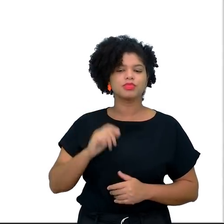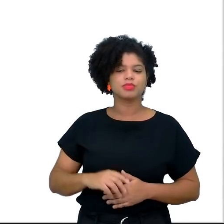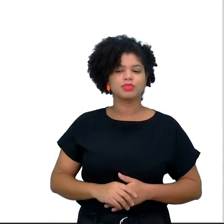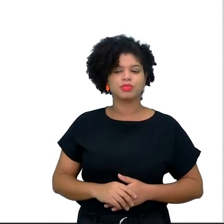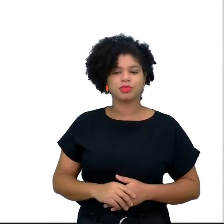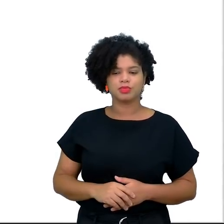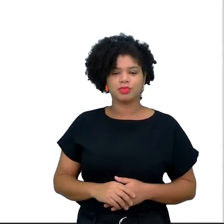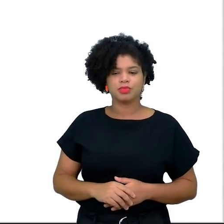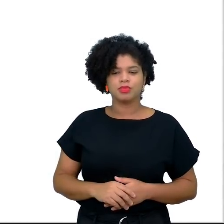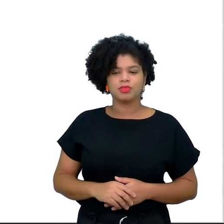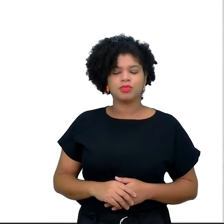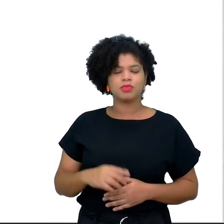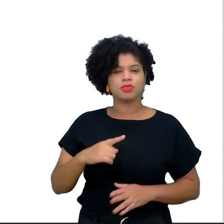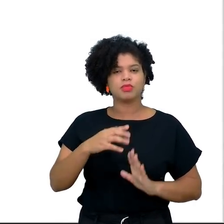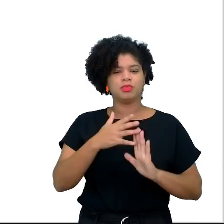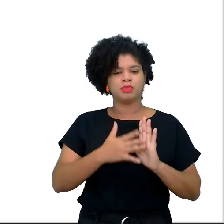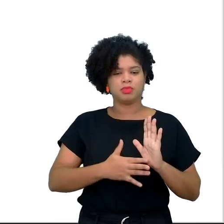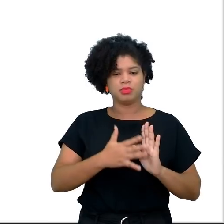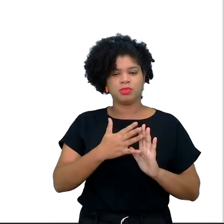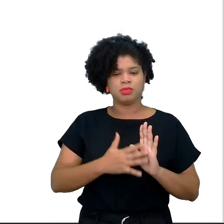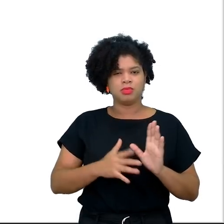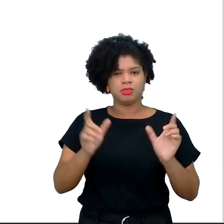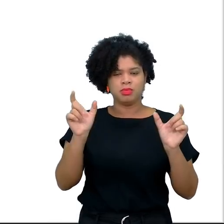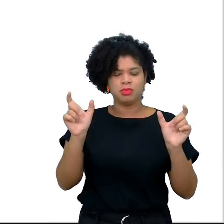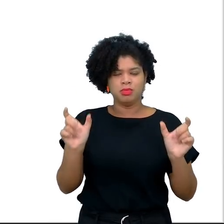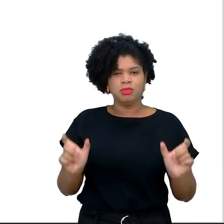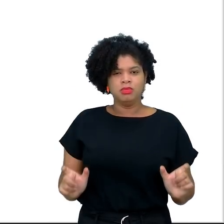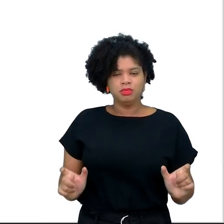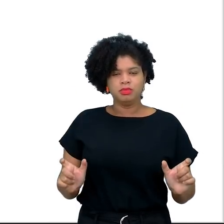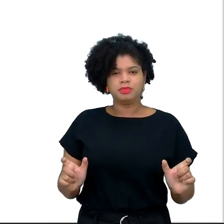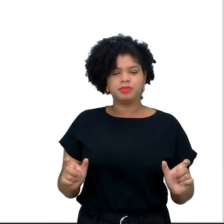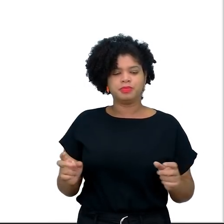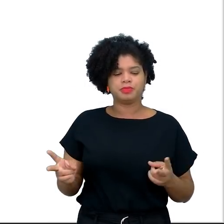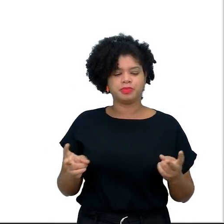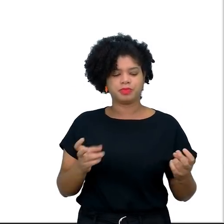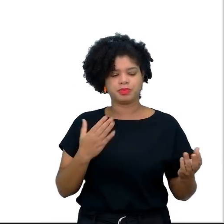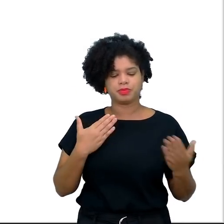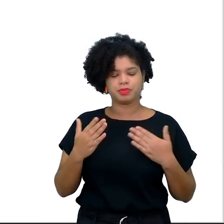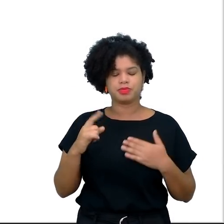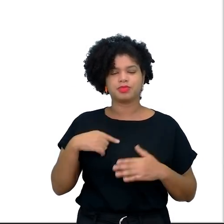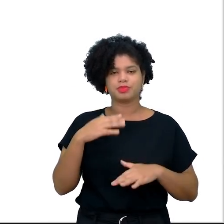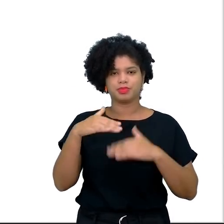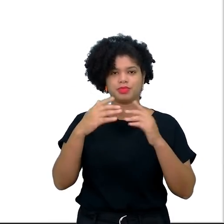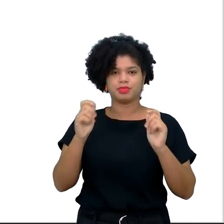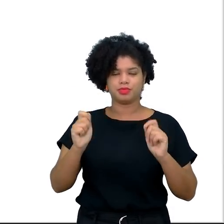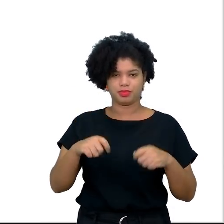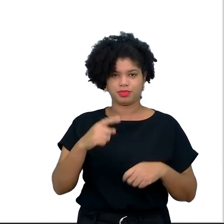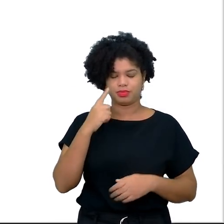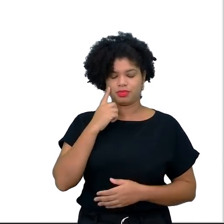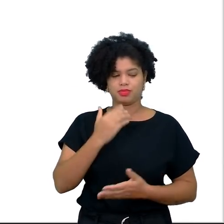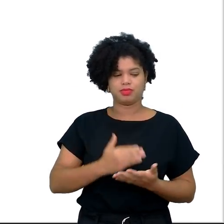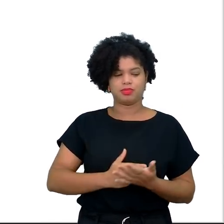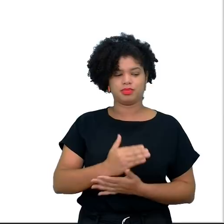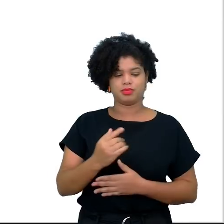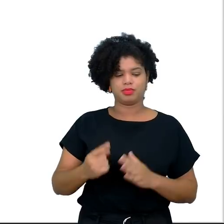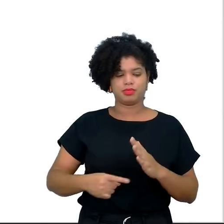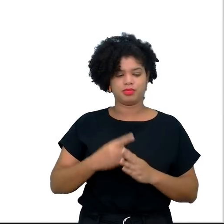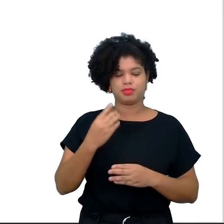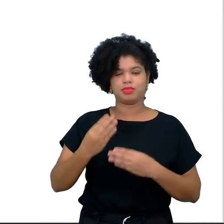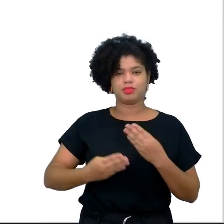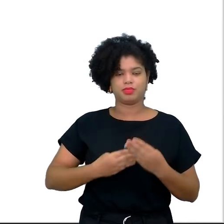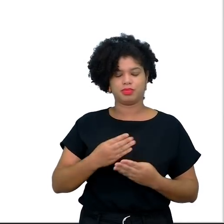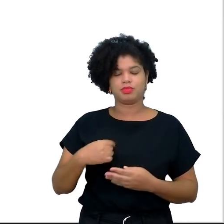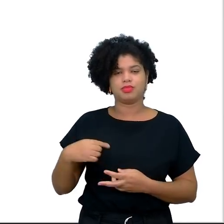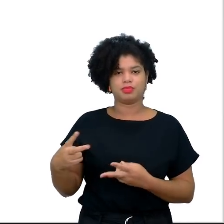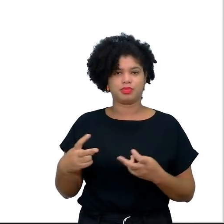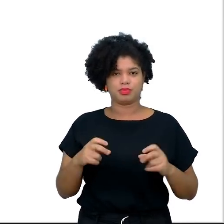esse esquema, né, que ele permite observar as discussões que a gente pretende desenvolver ao longo desse primeiro bimestre. Então, nós vamos